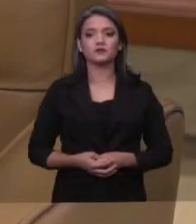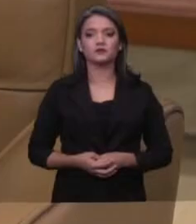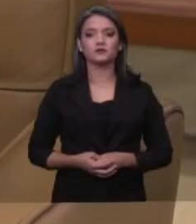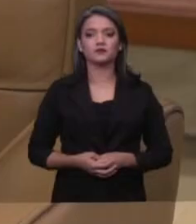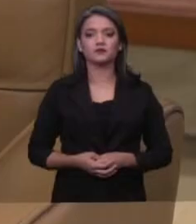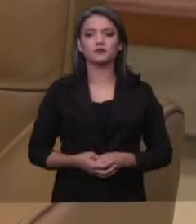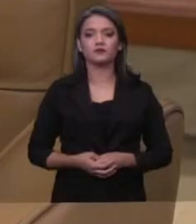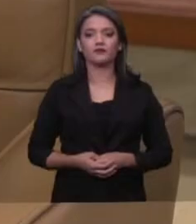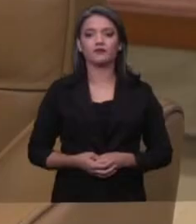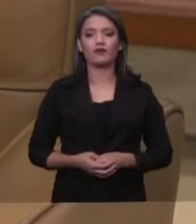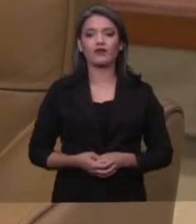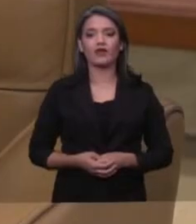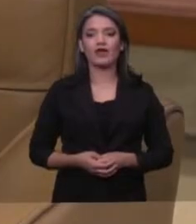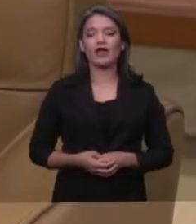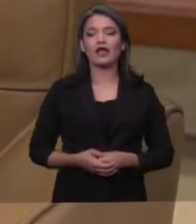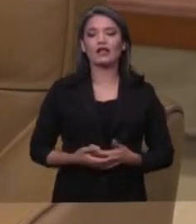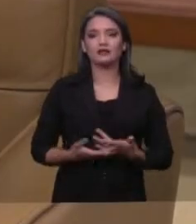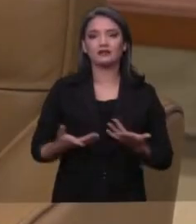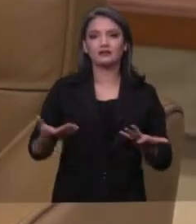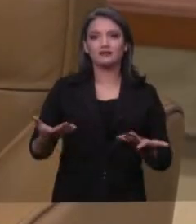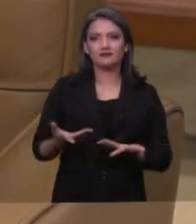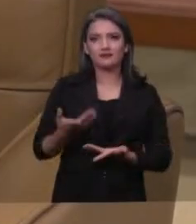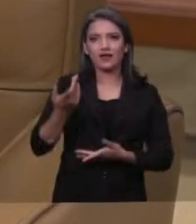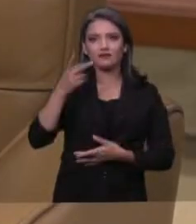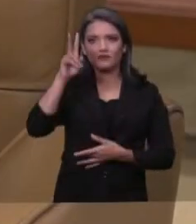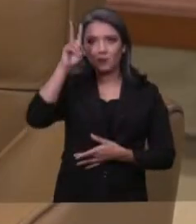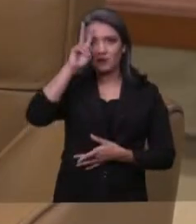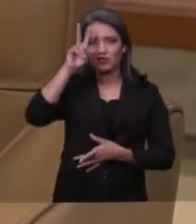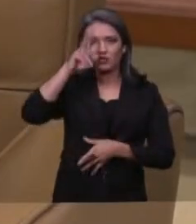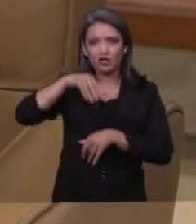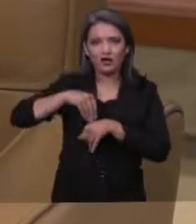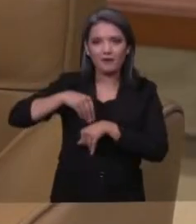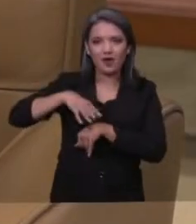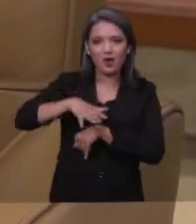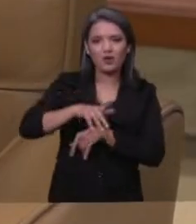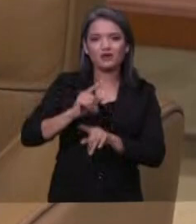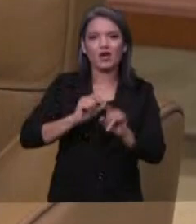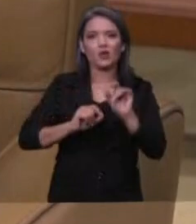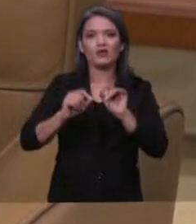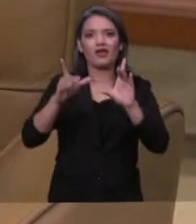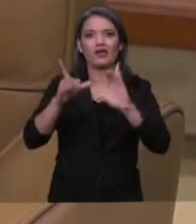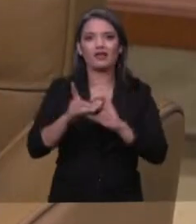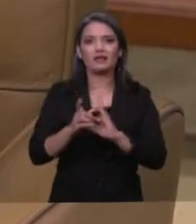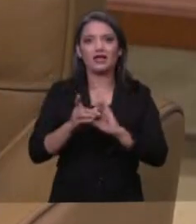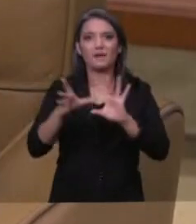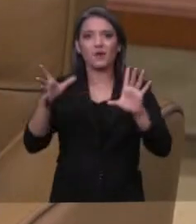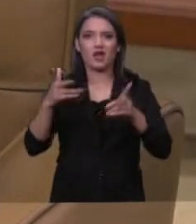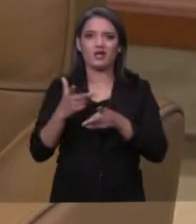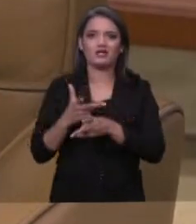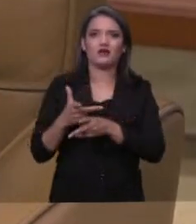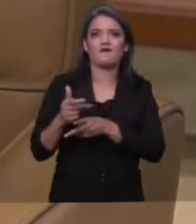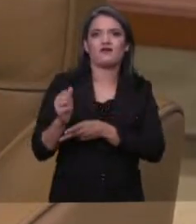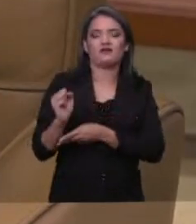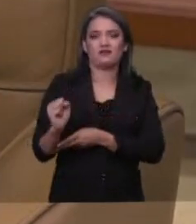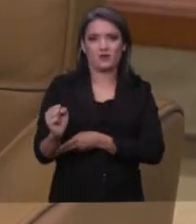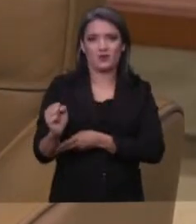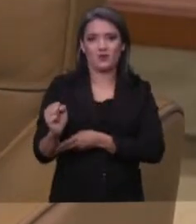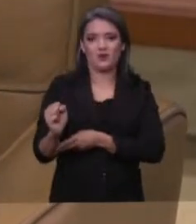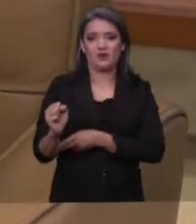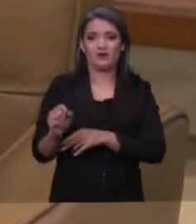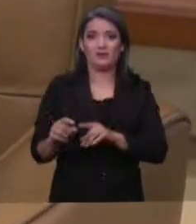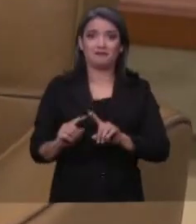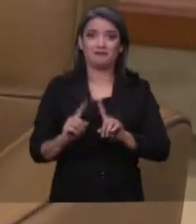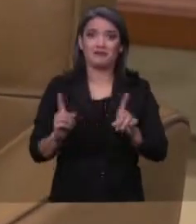da sobrevivência da democracia. Nós poderíamos estar em outro lugar contando